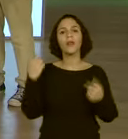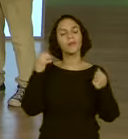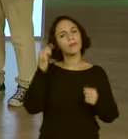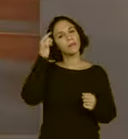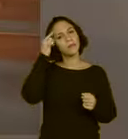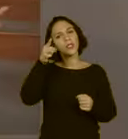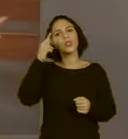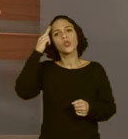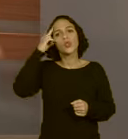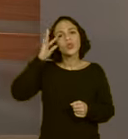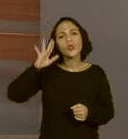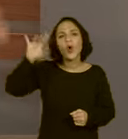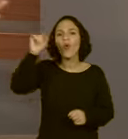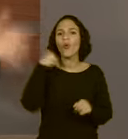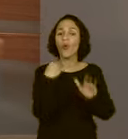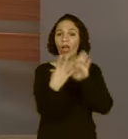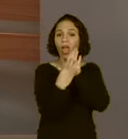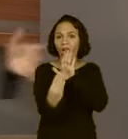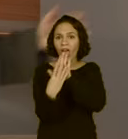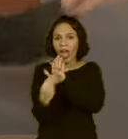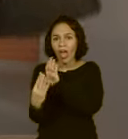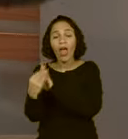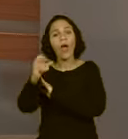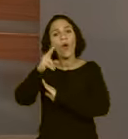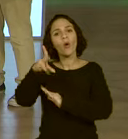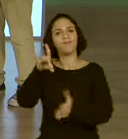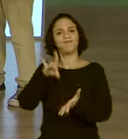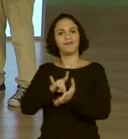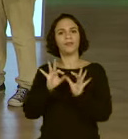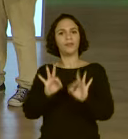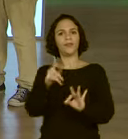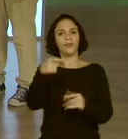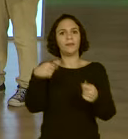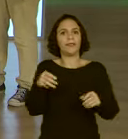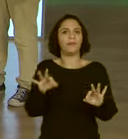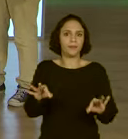seu sonho é só uma modinha ou realmente é um sonho verdadeiro.